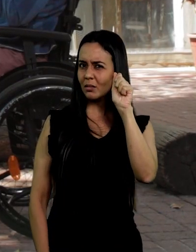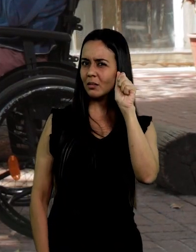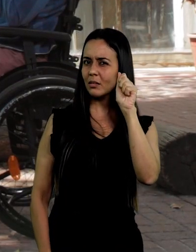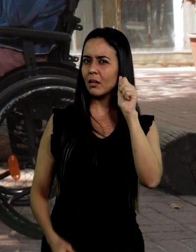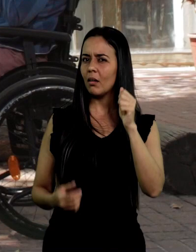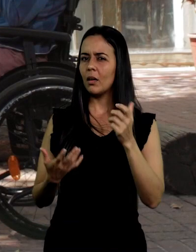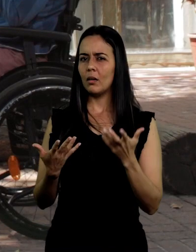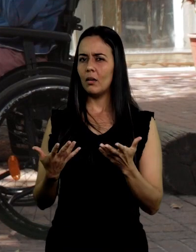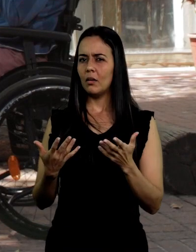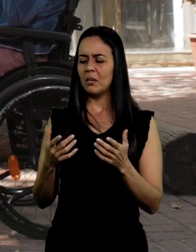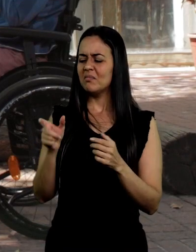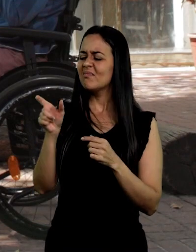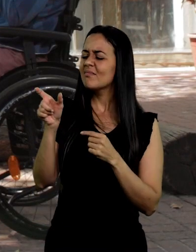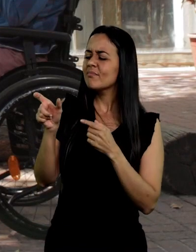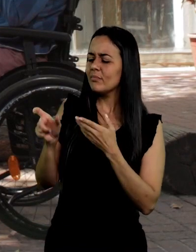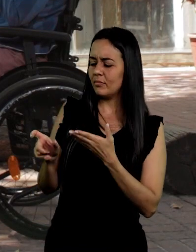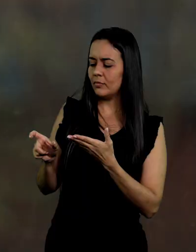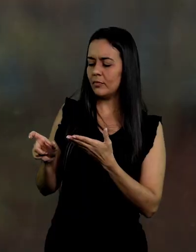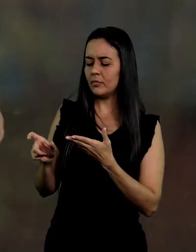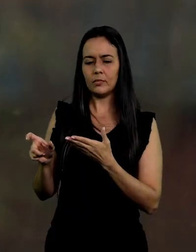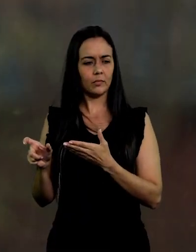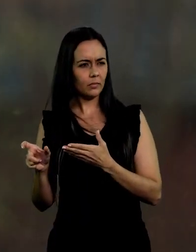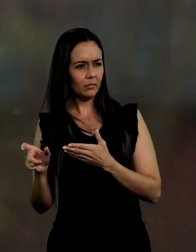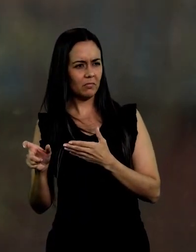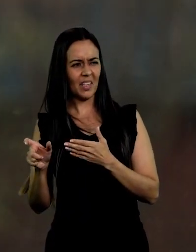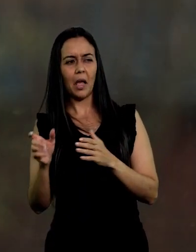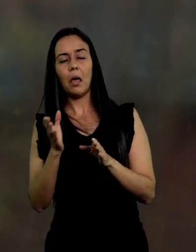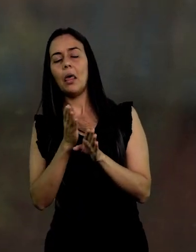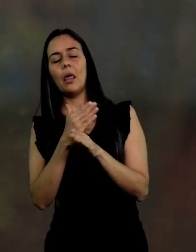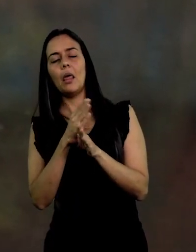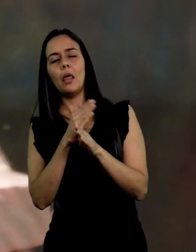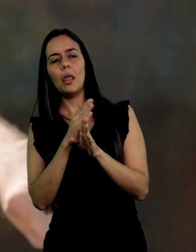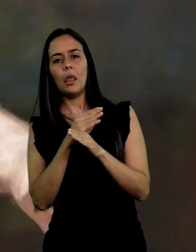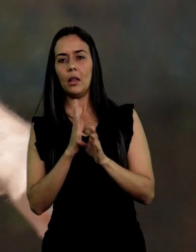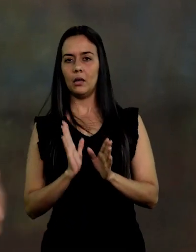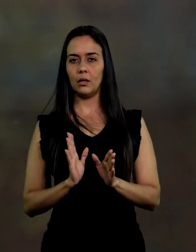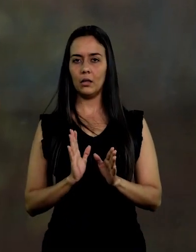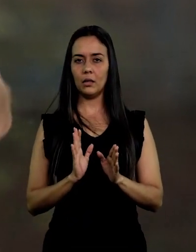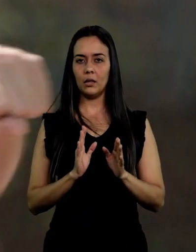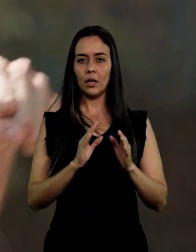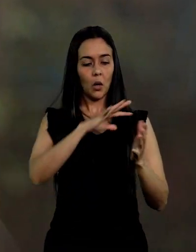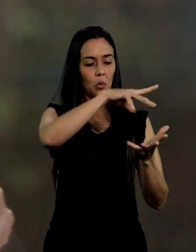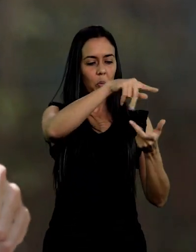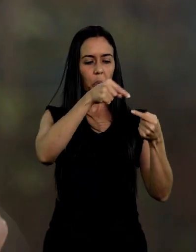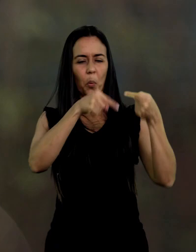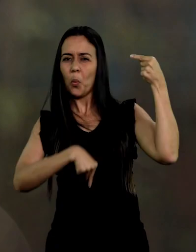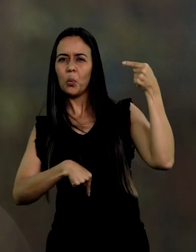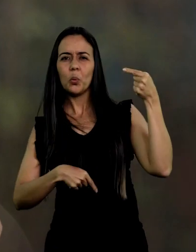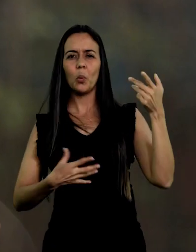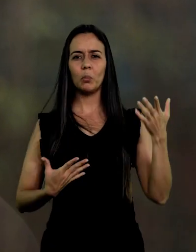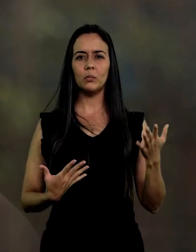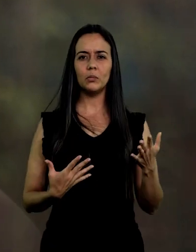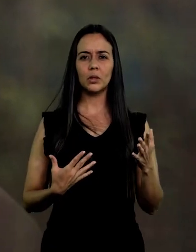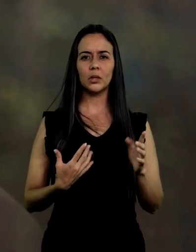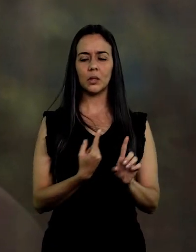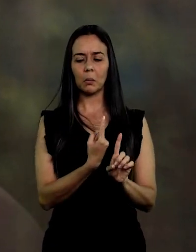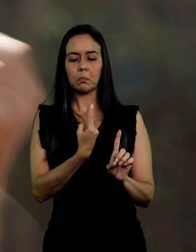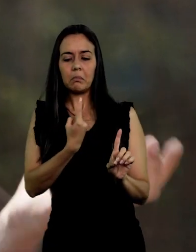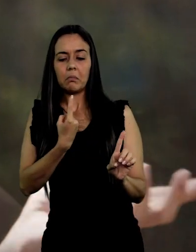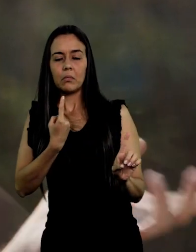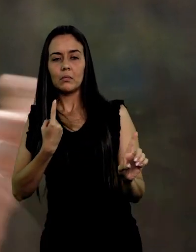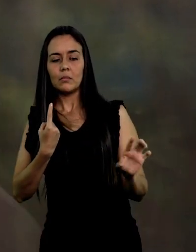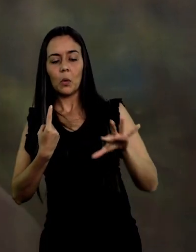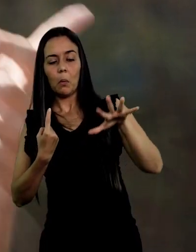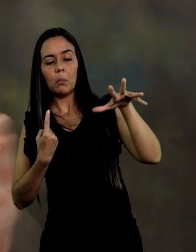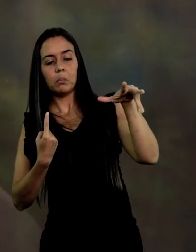que ele não está acoplado ao mundo, ele não está identificado ao mundo, ele consegue se instaurar uma distância, né, para poder